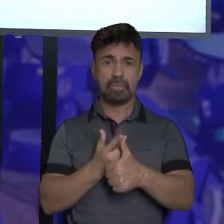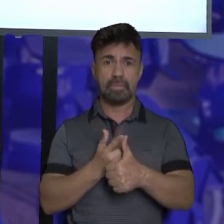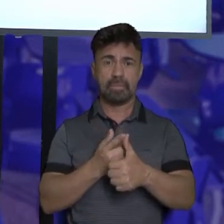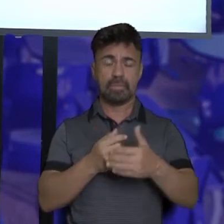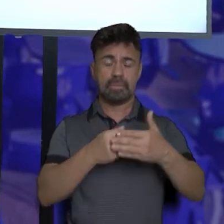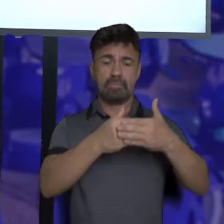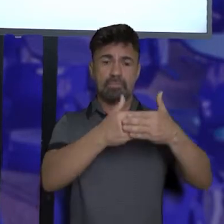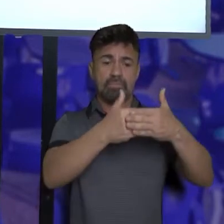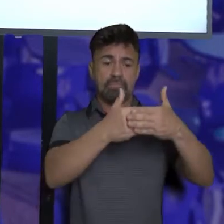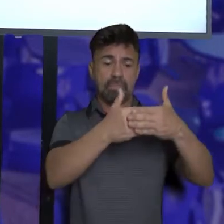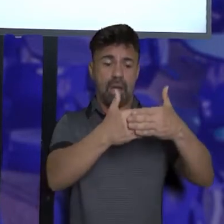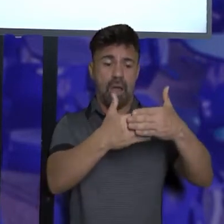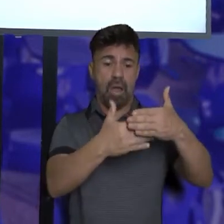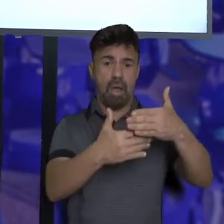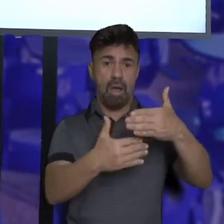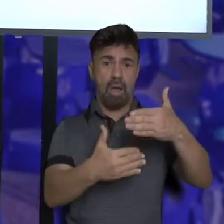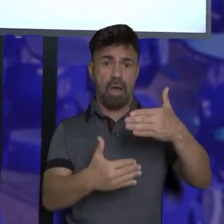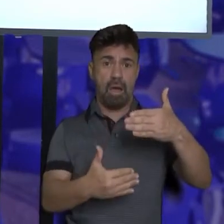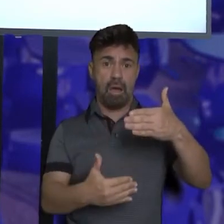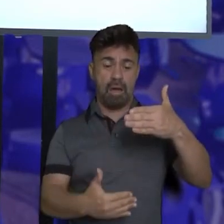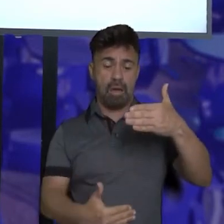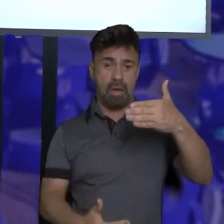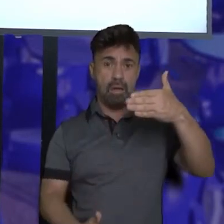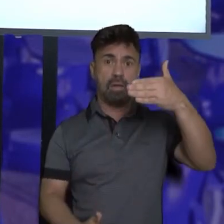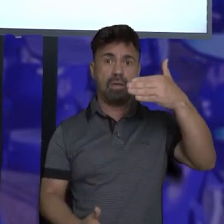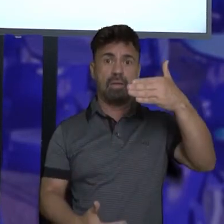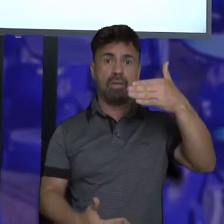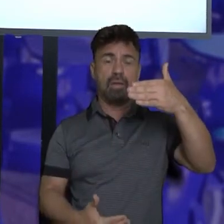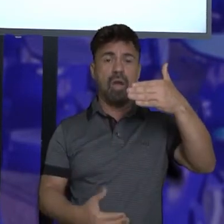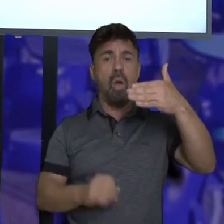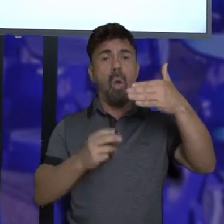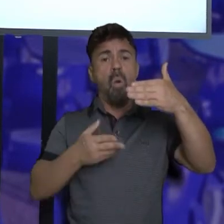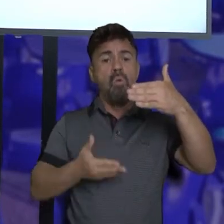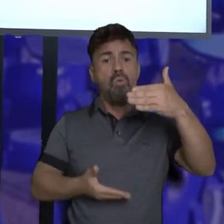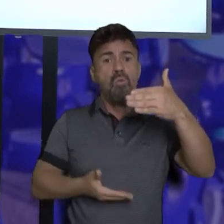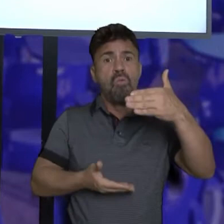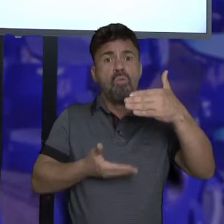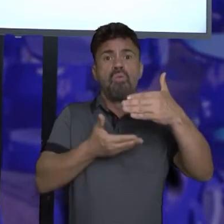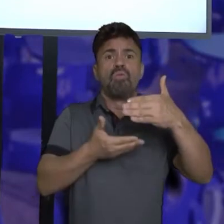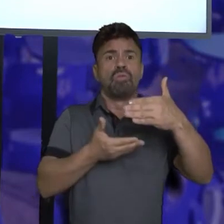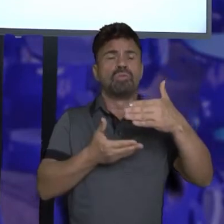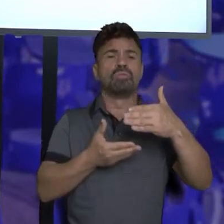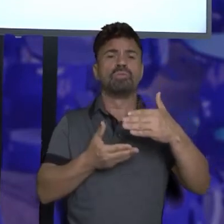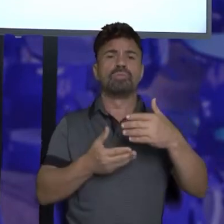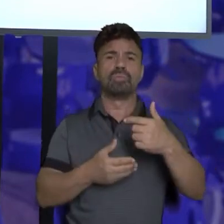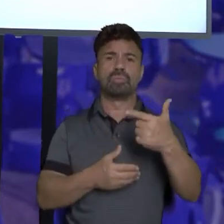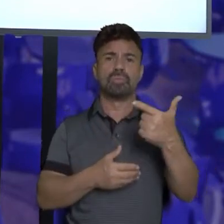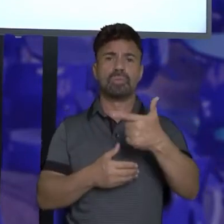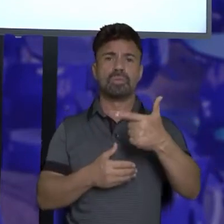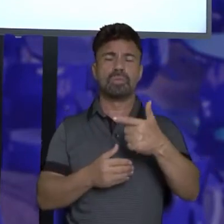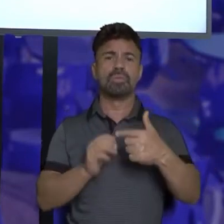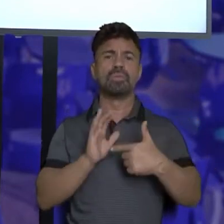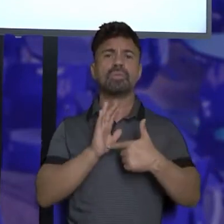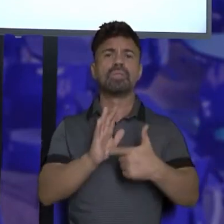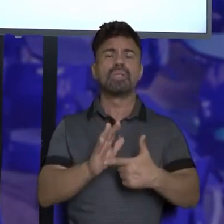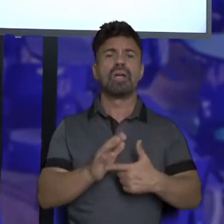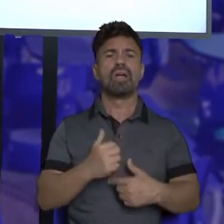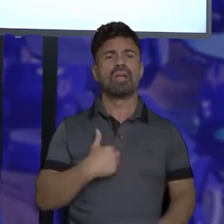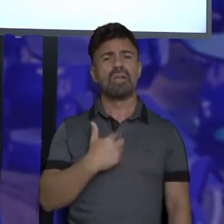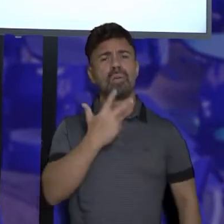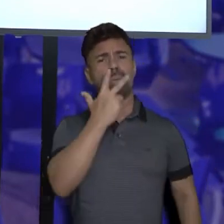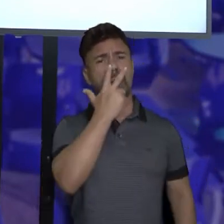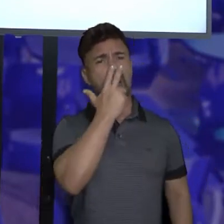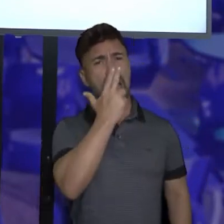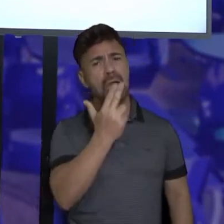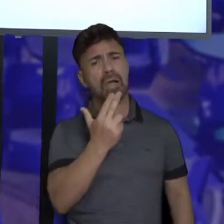períodos muito longos, nem muito curtos. Número 2. Não use expressões como eu acho,